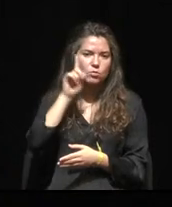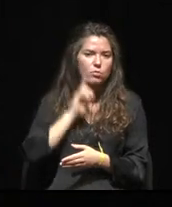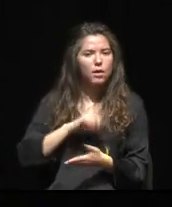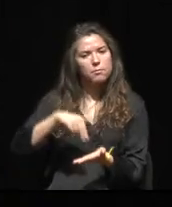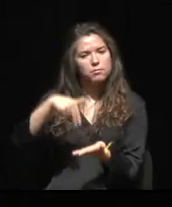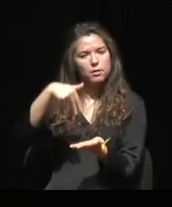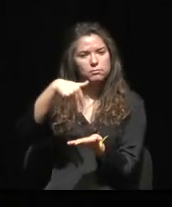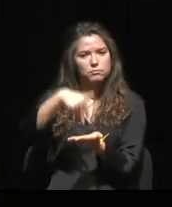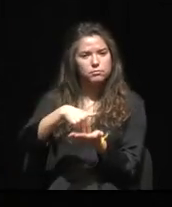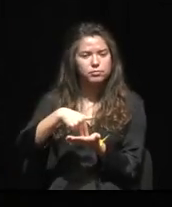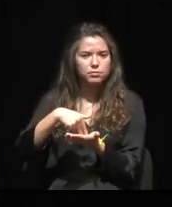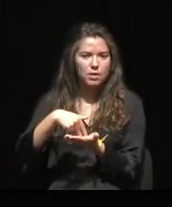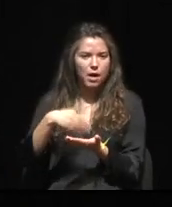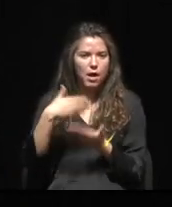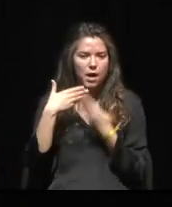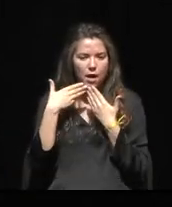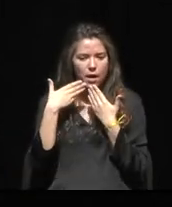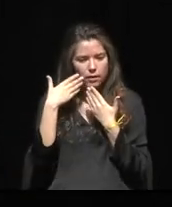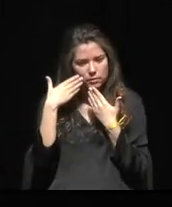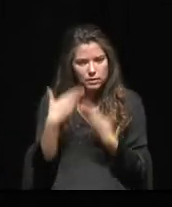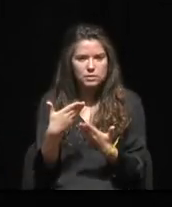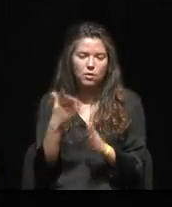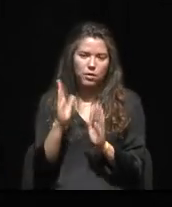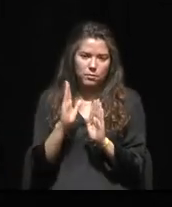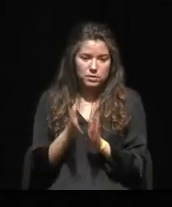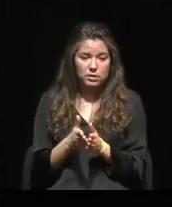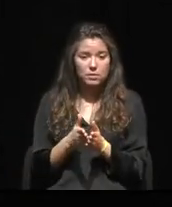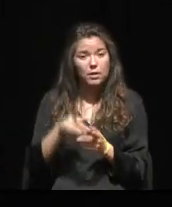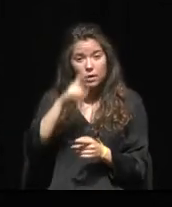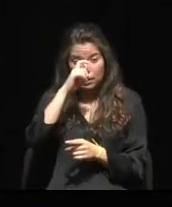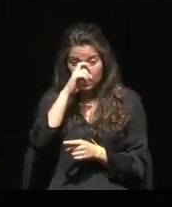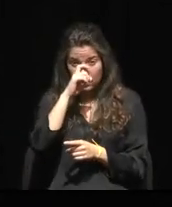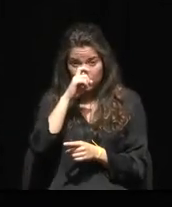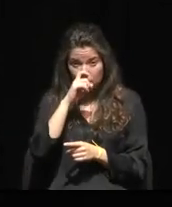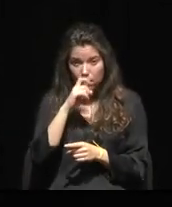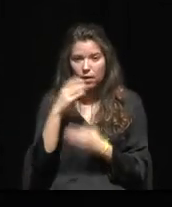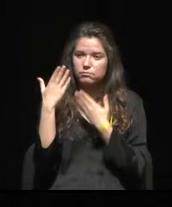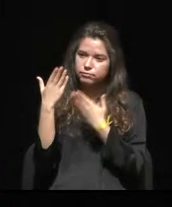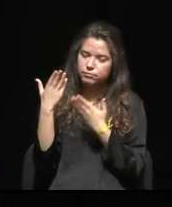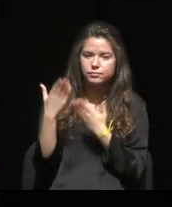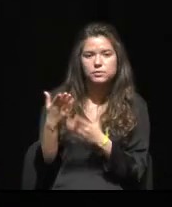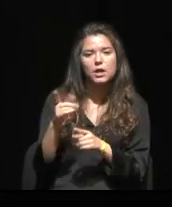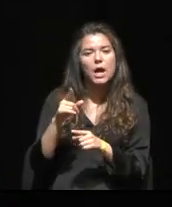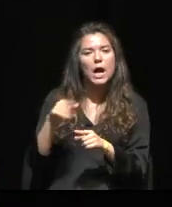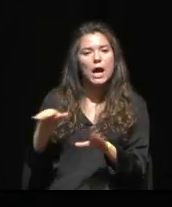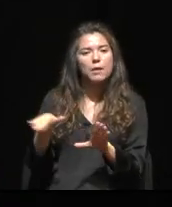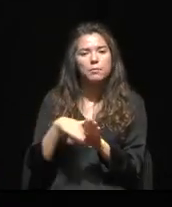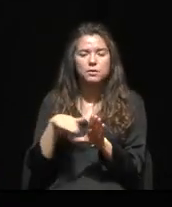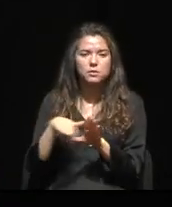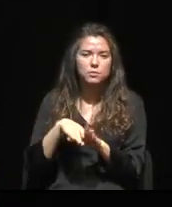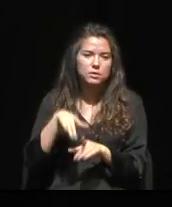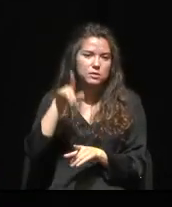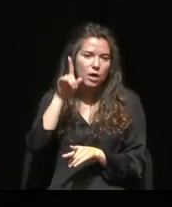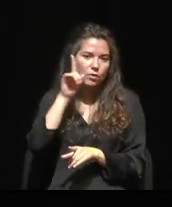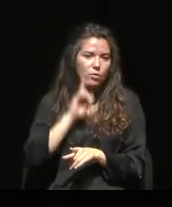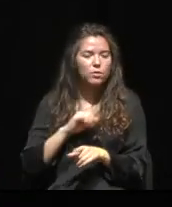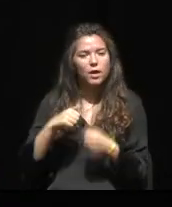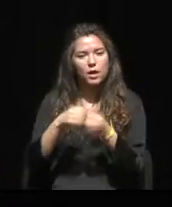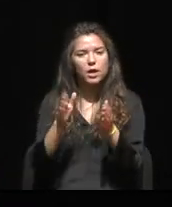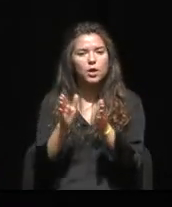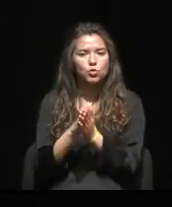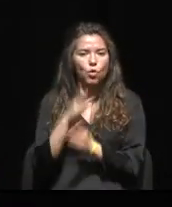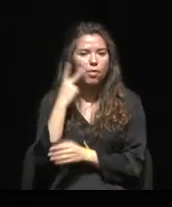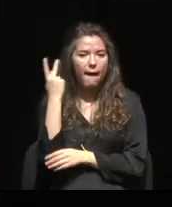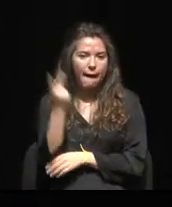atenções que tanto merecem Relembrando homenageando e celebrando as contribuições das mulheres em toda a esfera